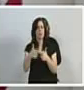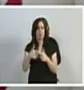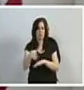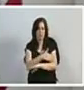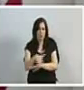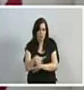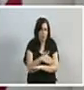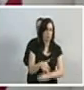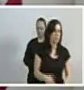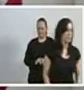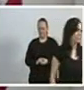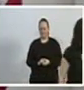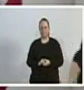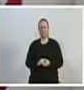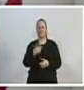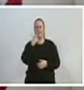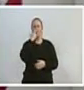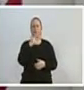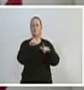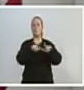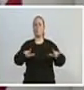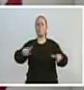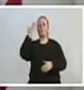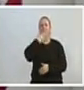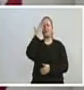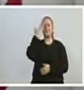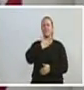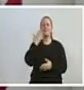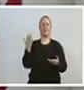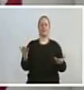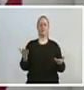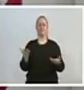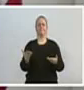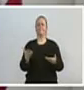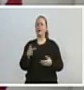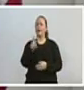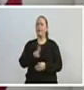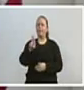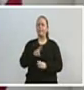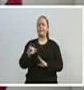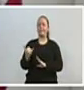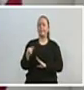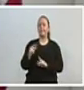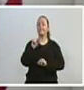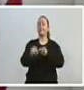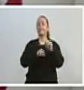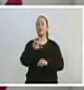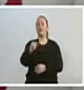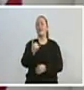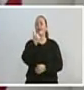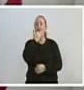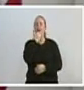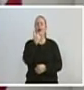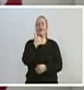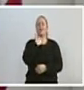vive quase que invisível na cidade de Blumenau, e que eles se utilizam, vereadora Evelyn, vereador Adriano, da justificativa de que não